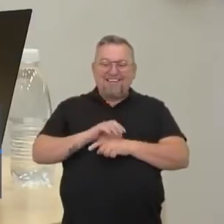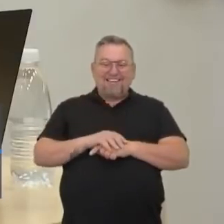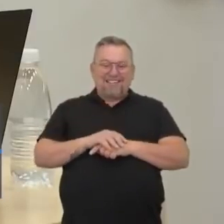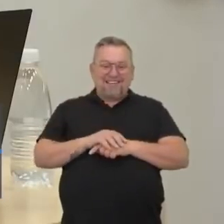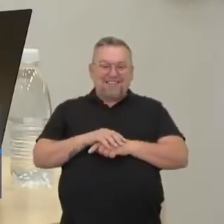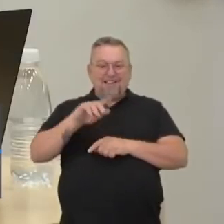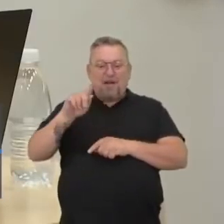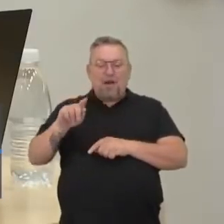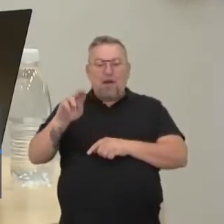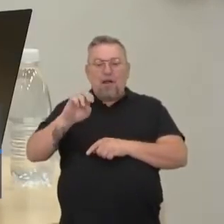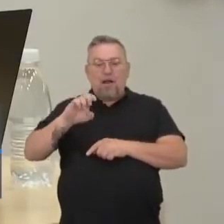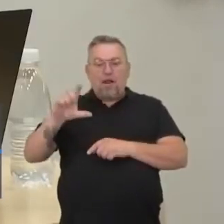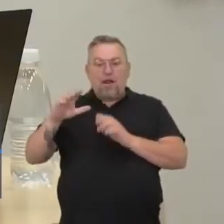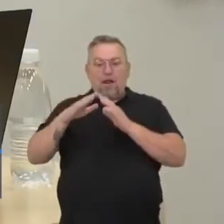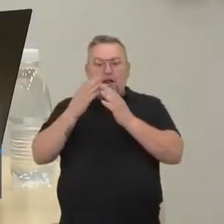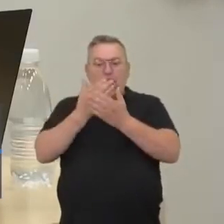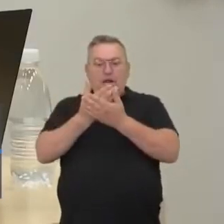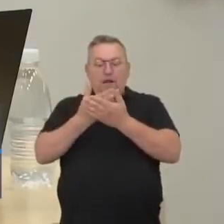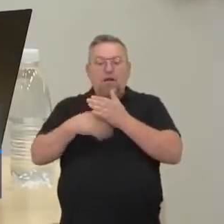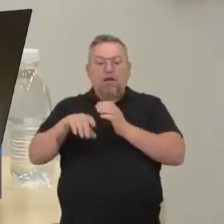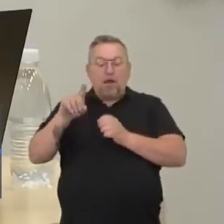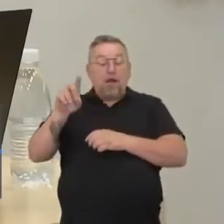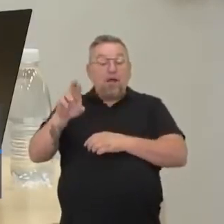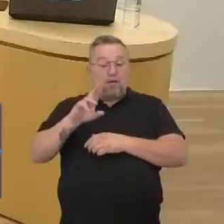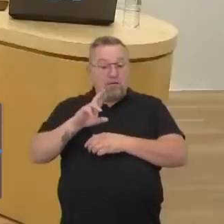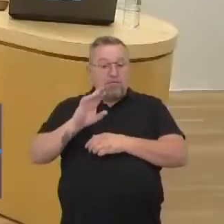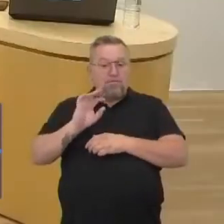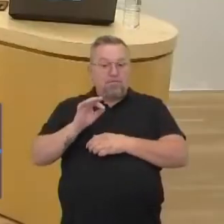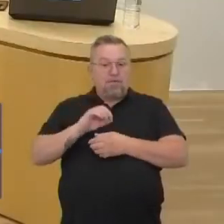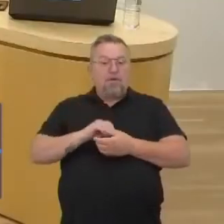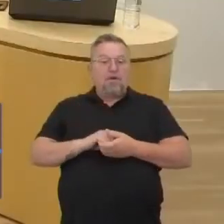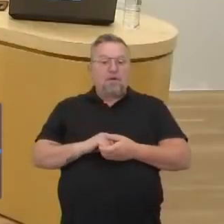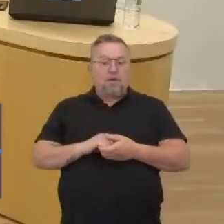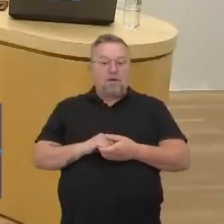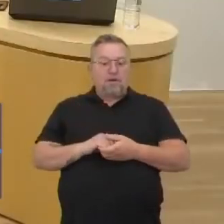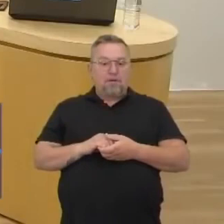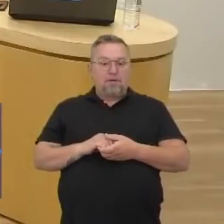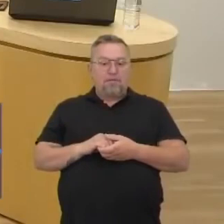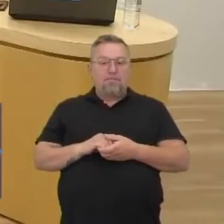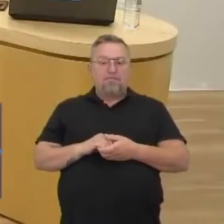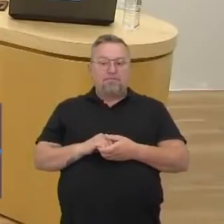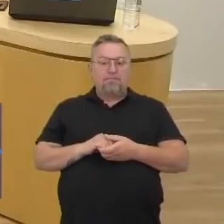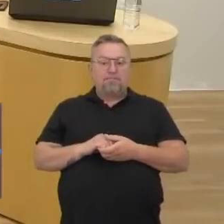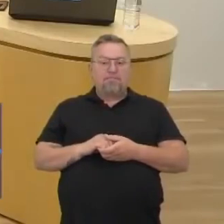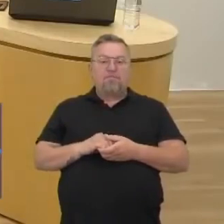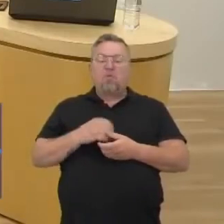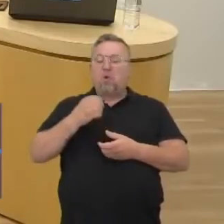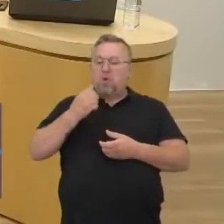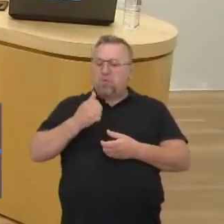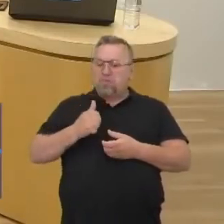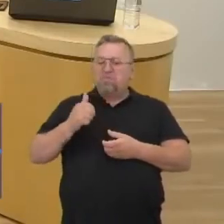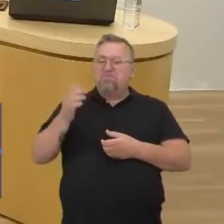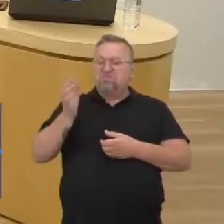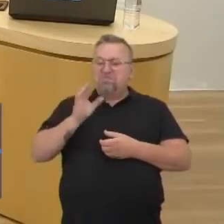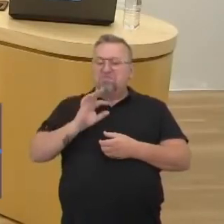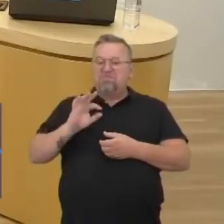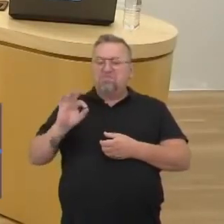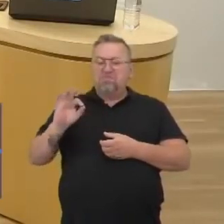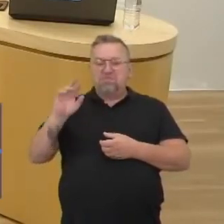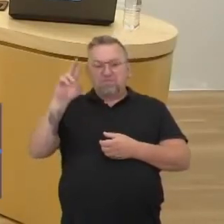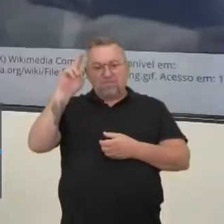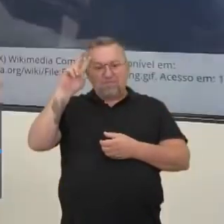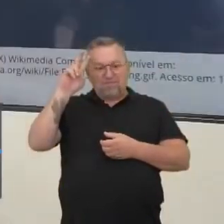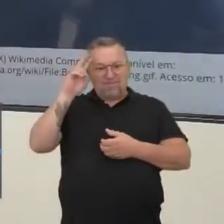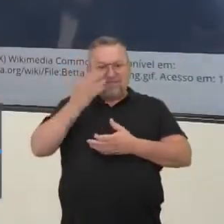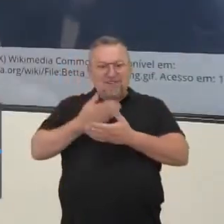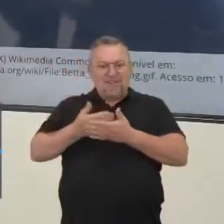do Gabriel, da Escola Vila Ursulina, que também respondeu. Ó, de Itaquá, hein? Nadadeiras. Vizinhos. Muito aí. Bem. O pessoal lembrou bastante da nadadeira,